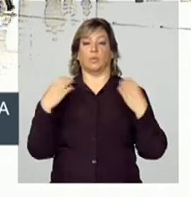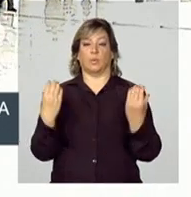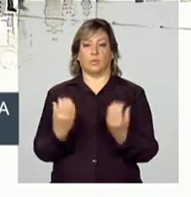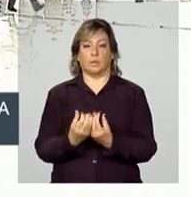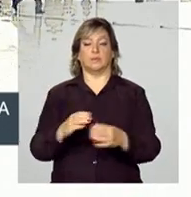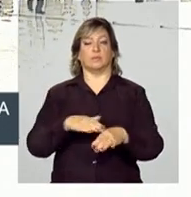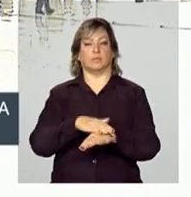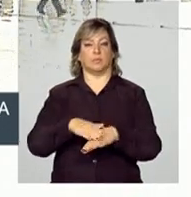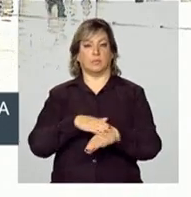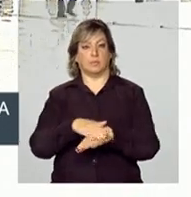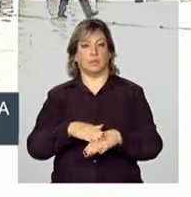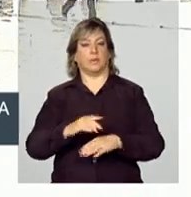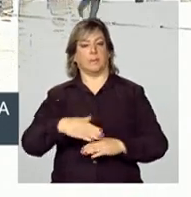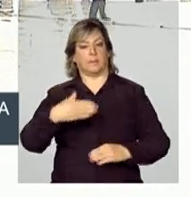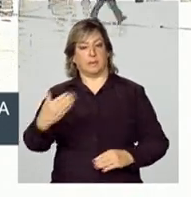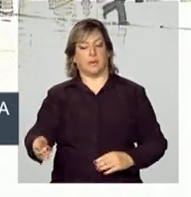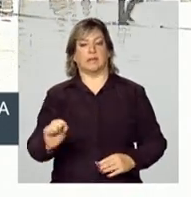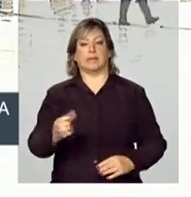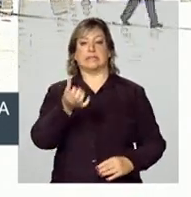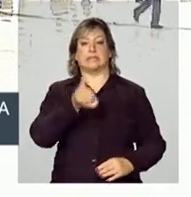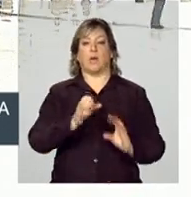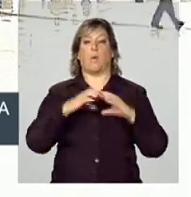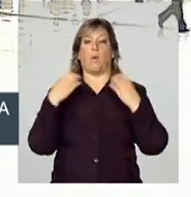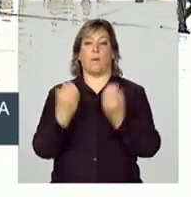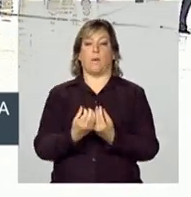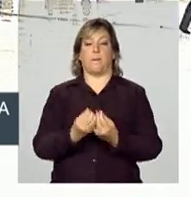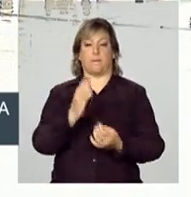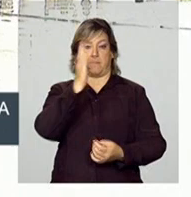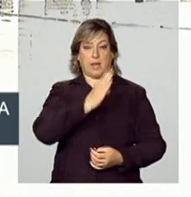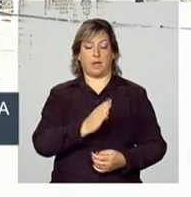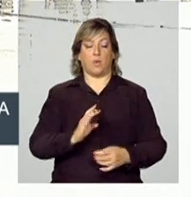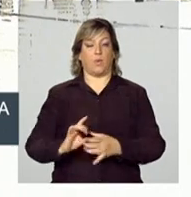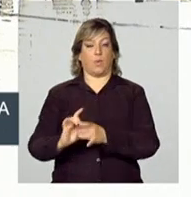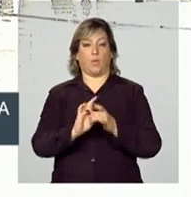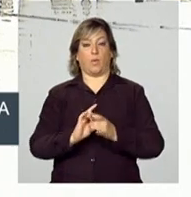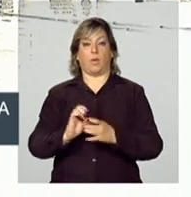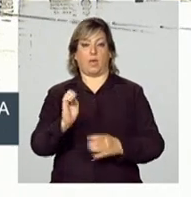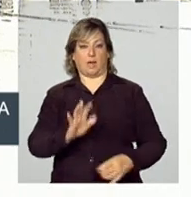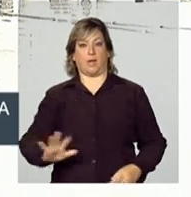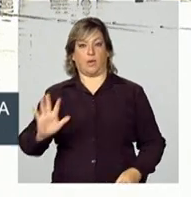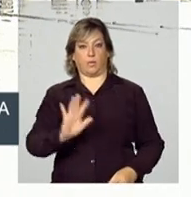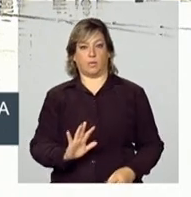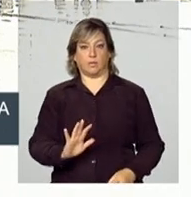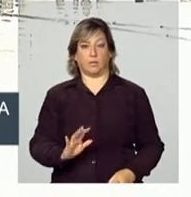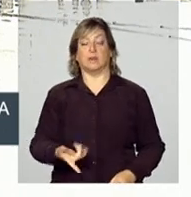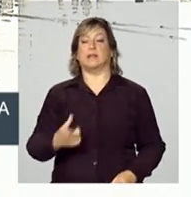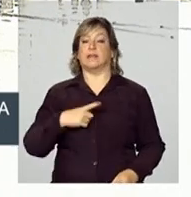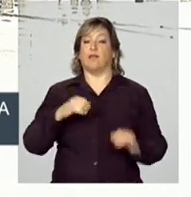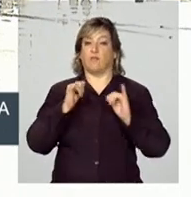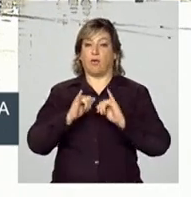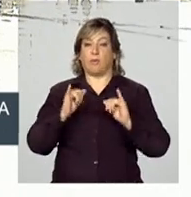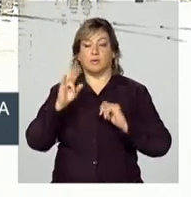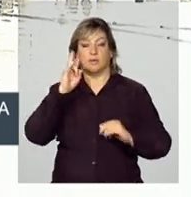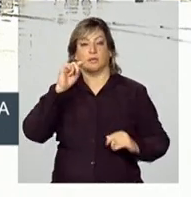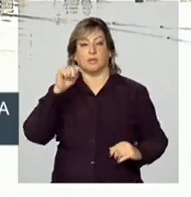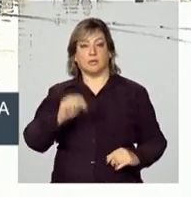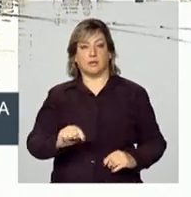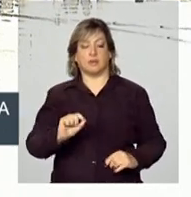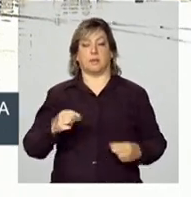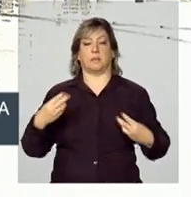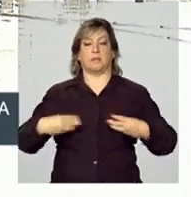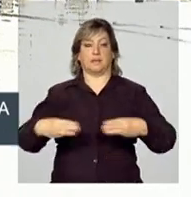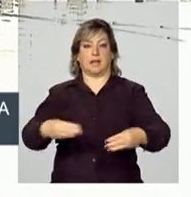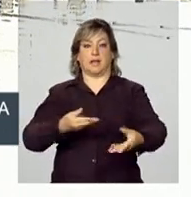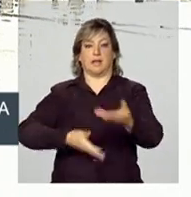logo mais durante a sexta cúpula Brasil União Europeia segundo dados do ministério das relações